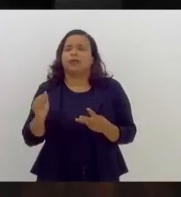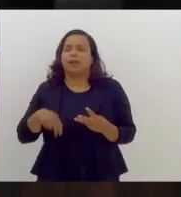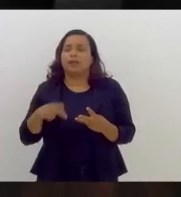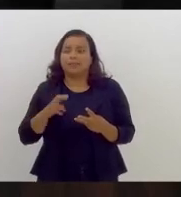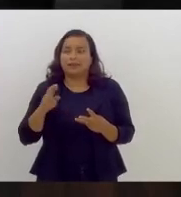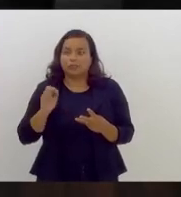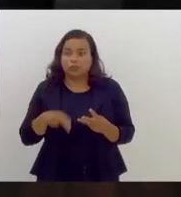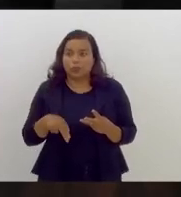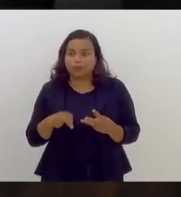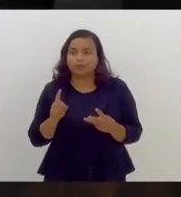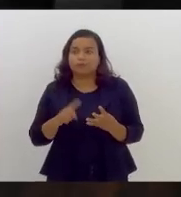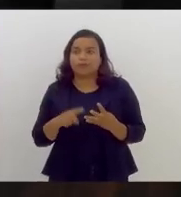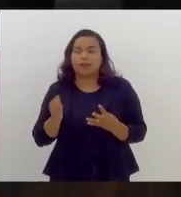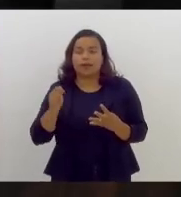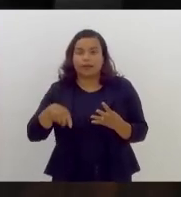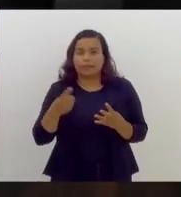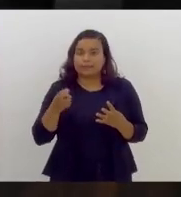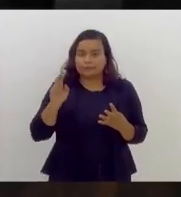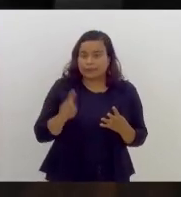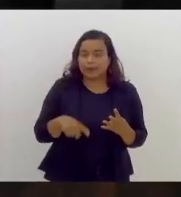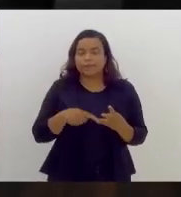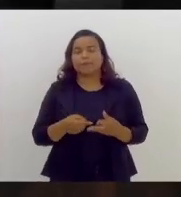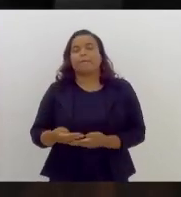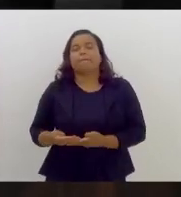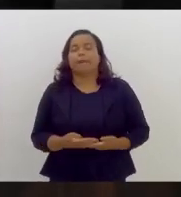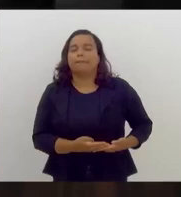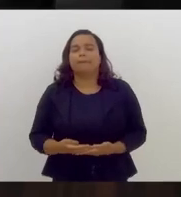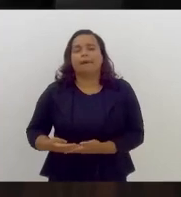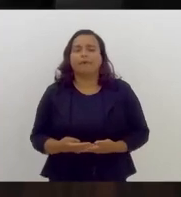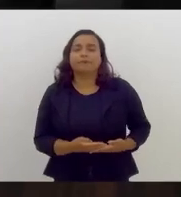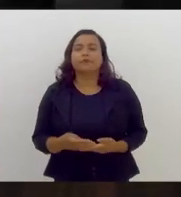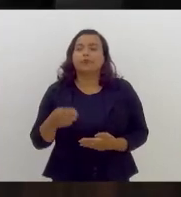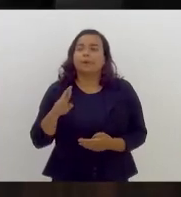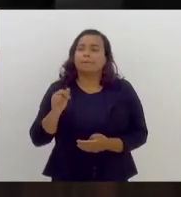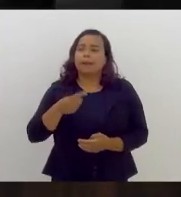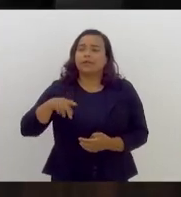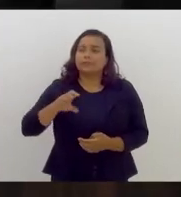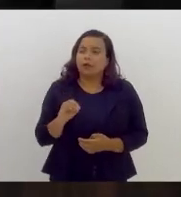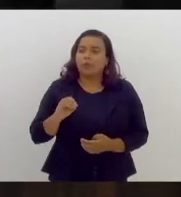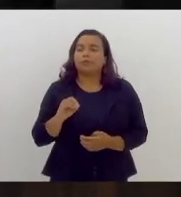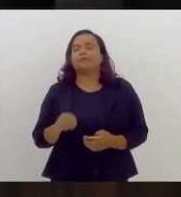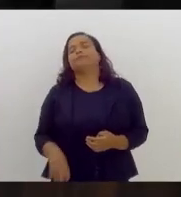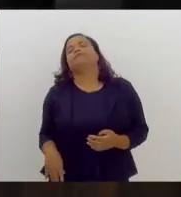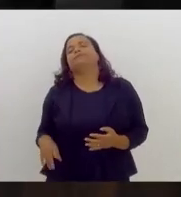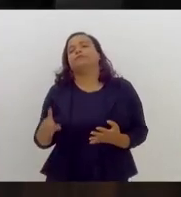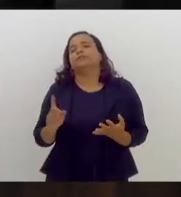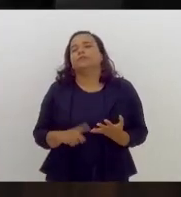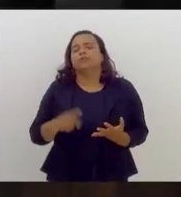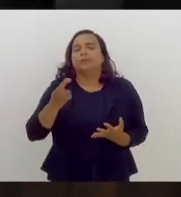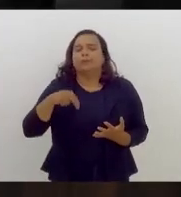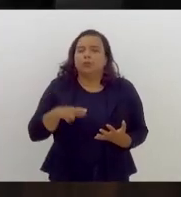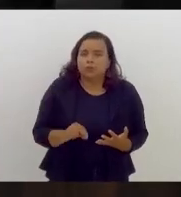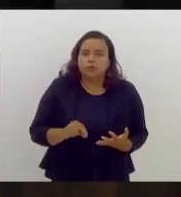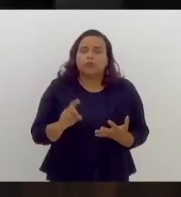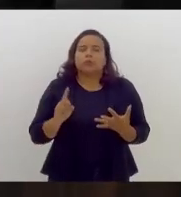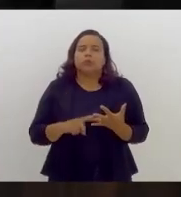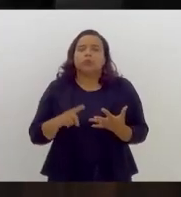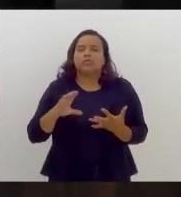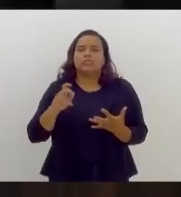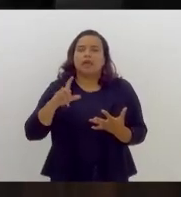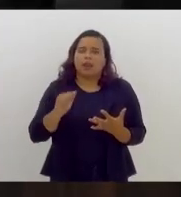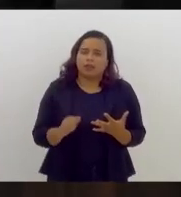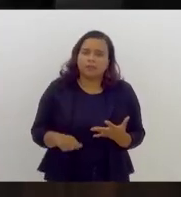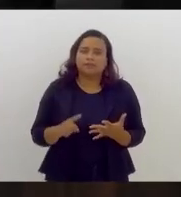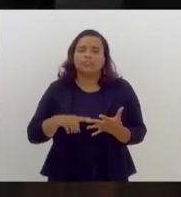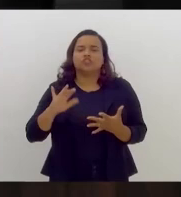Anderson Alexandre, André Correia, Bebeto, Brazão, Bruno Dauaire, Célia